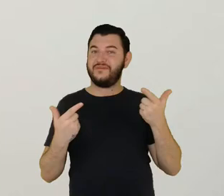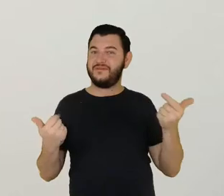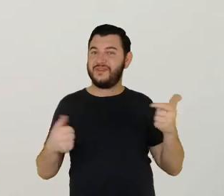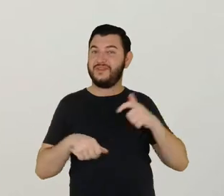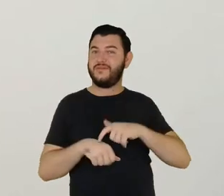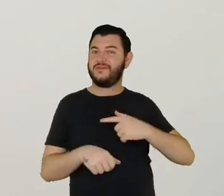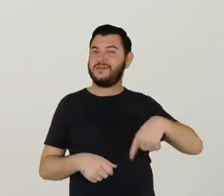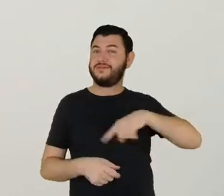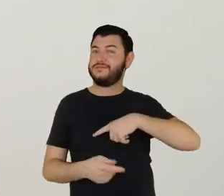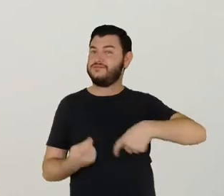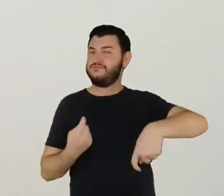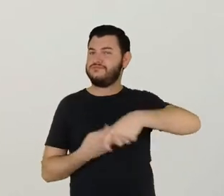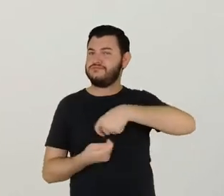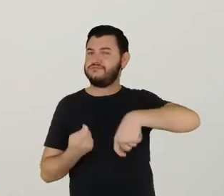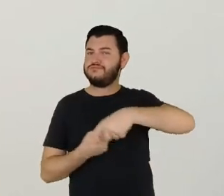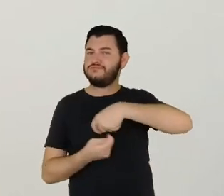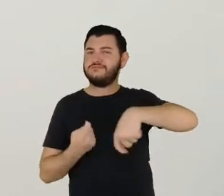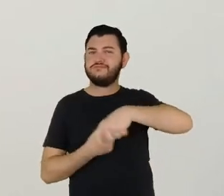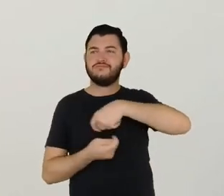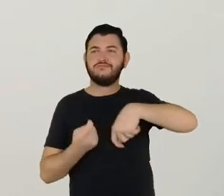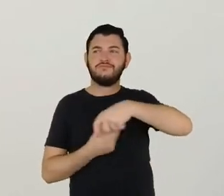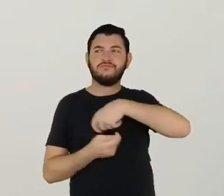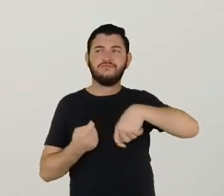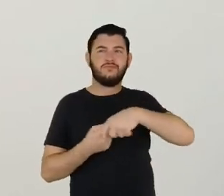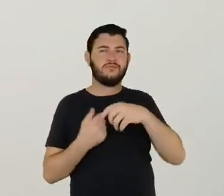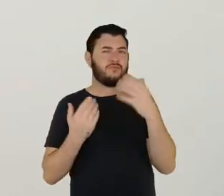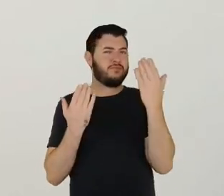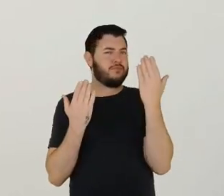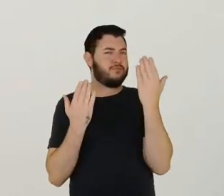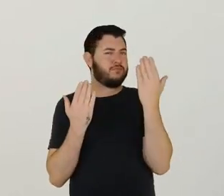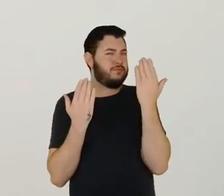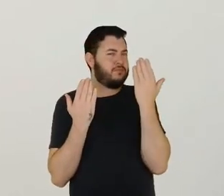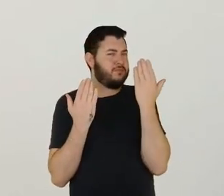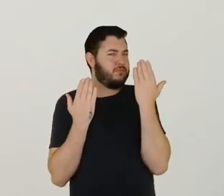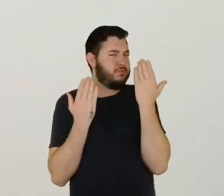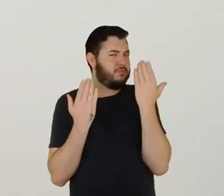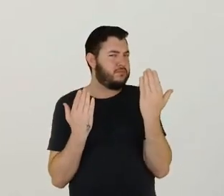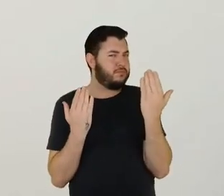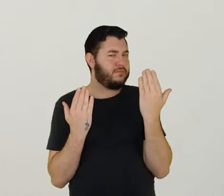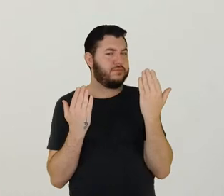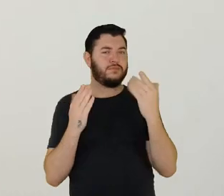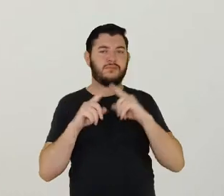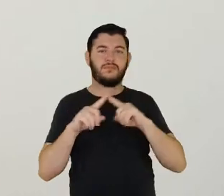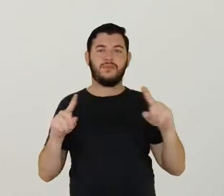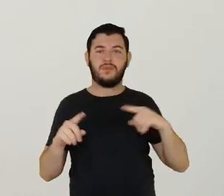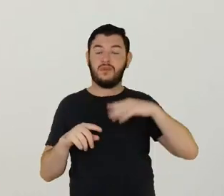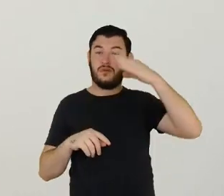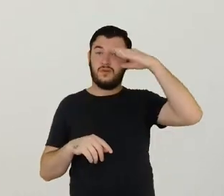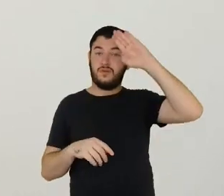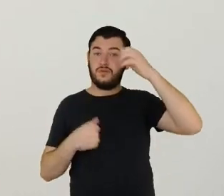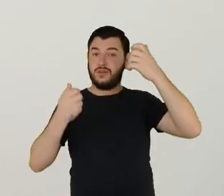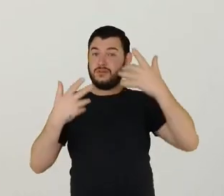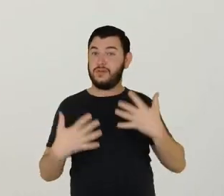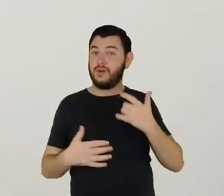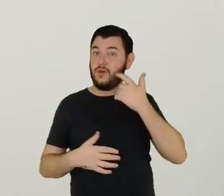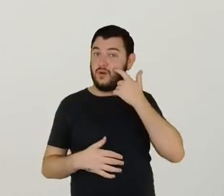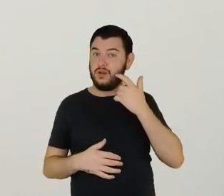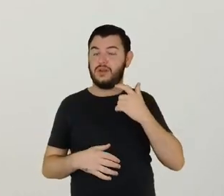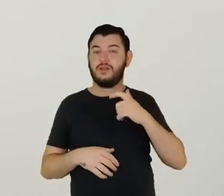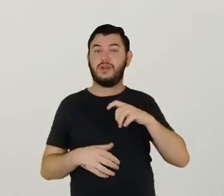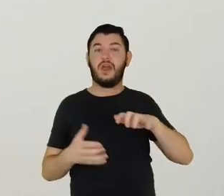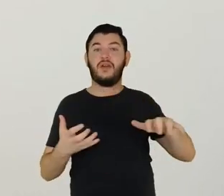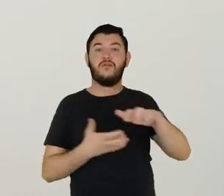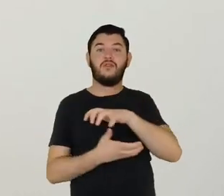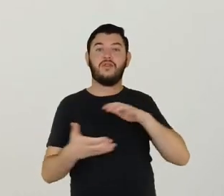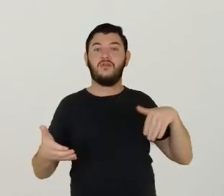pouco desconfiados. E um cubano me falou: José, nós estamos em guerra desde a Revolução. Sim. O bloqueio mantém a